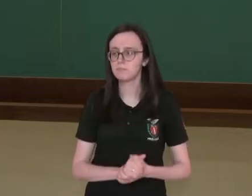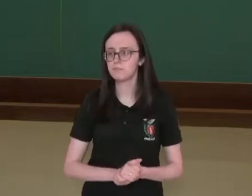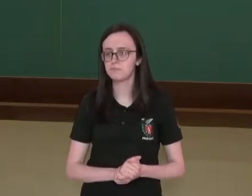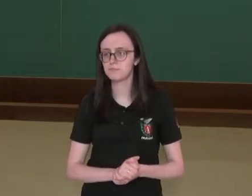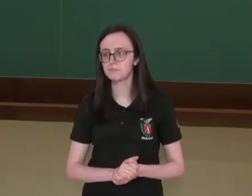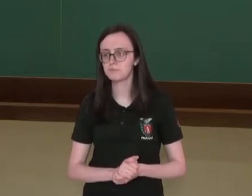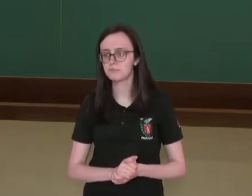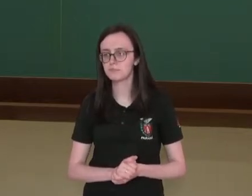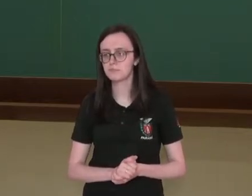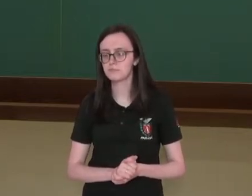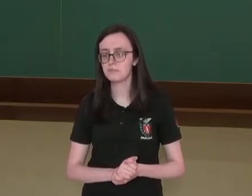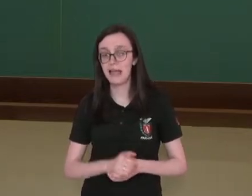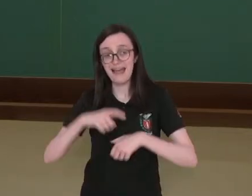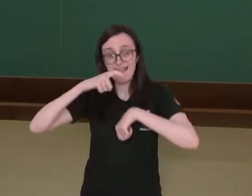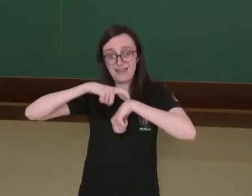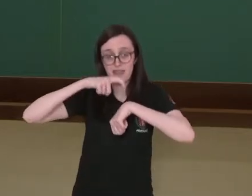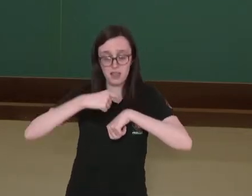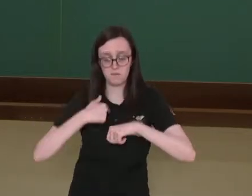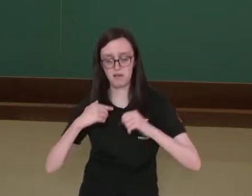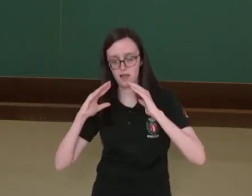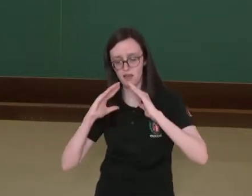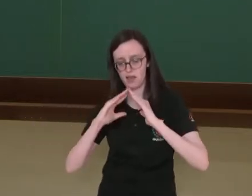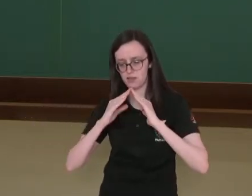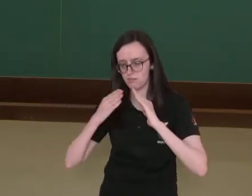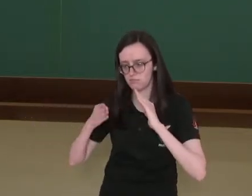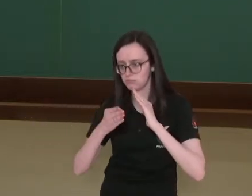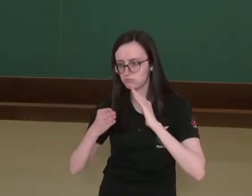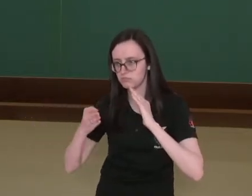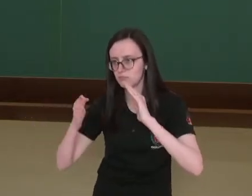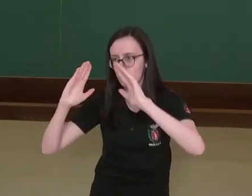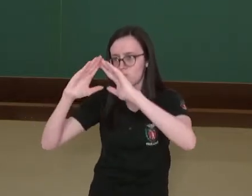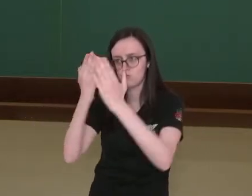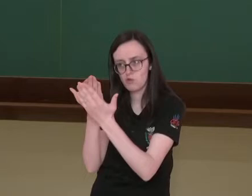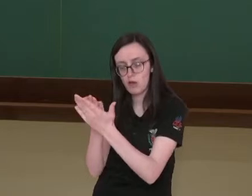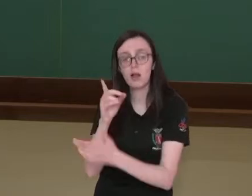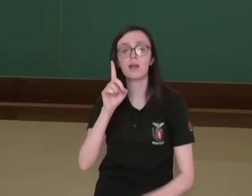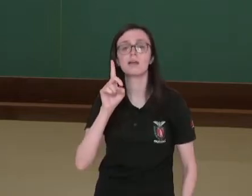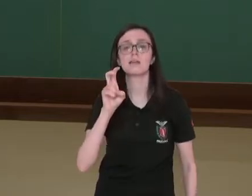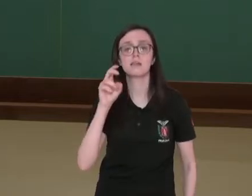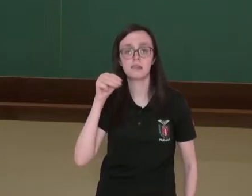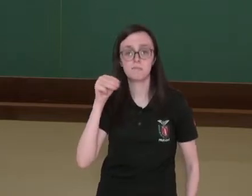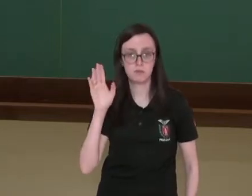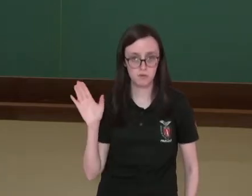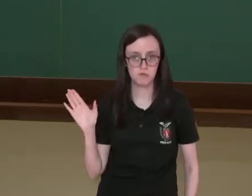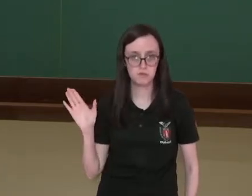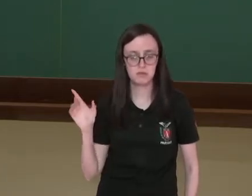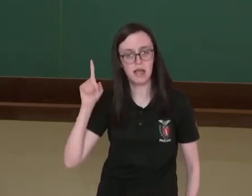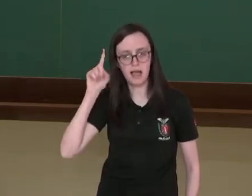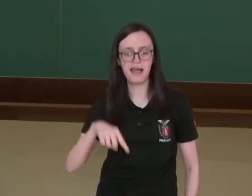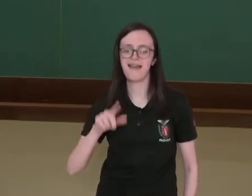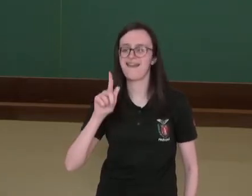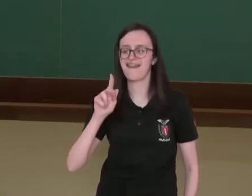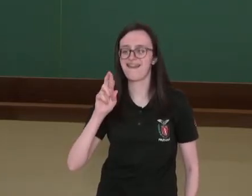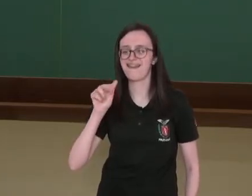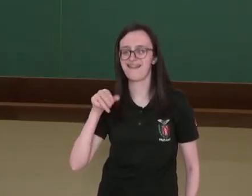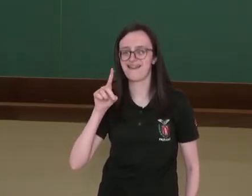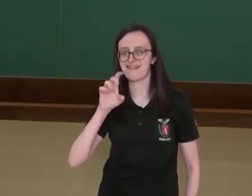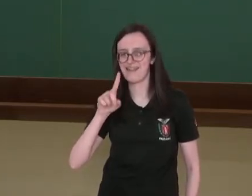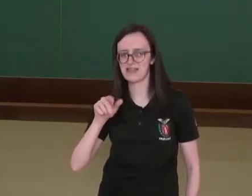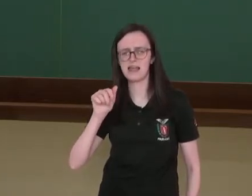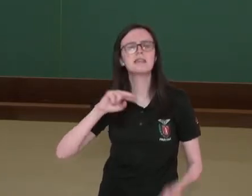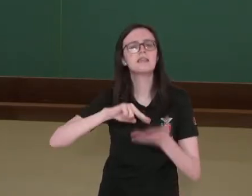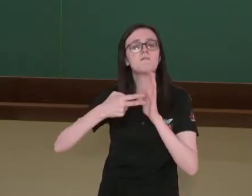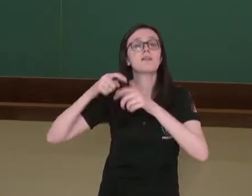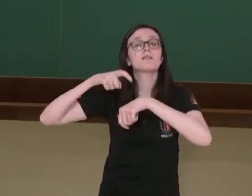um tempo para eu ir da minha casa até a escola leva 15 minutos. Isso é uma grandeza, tempo. Eu